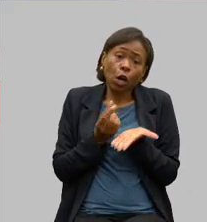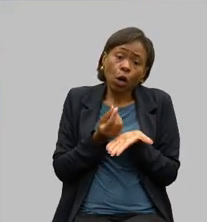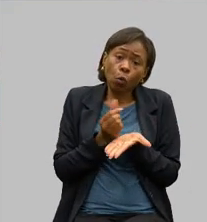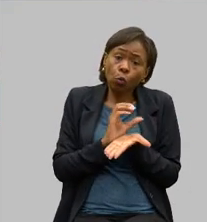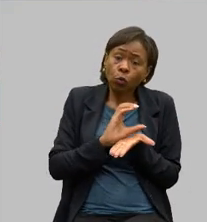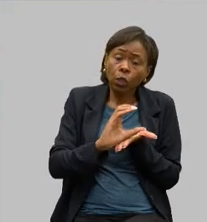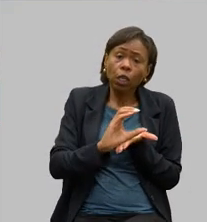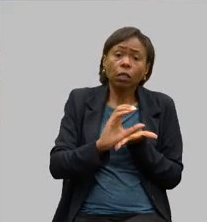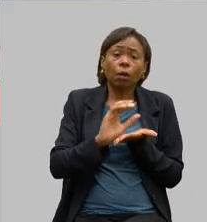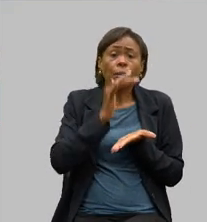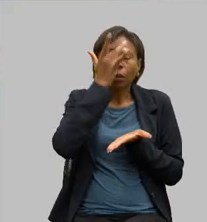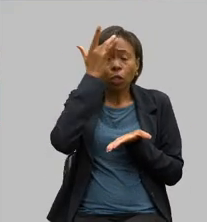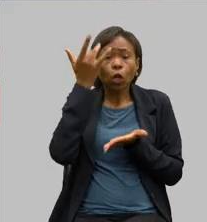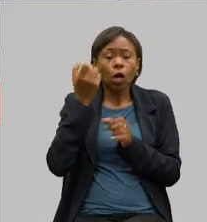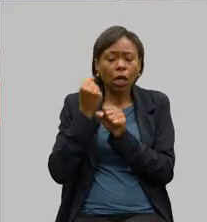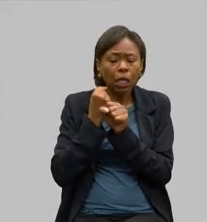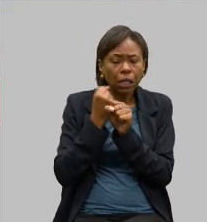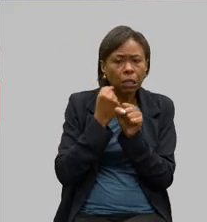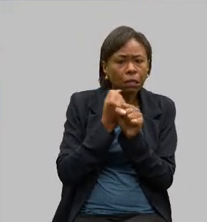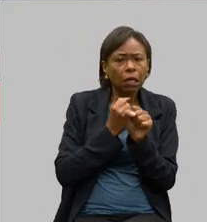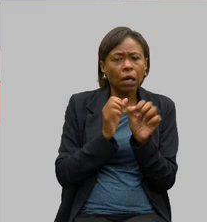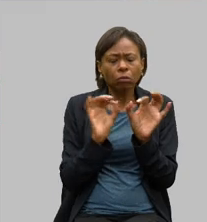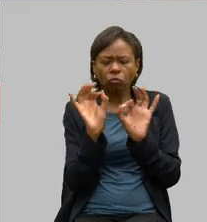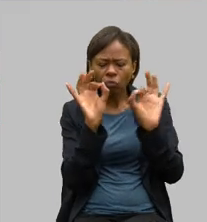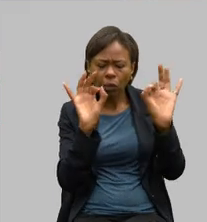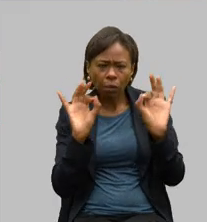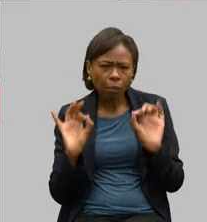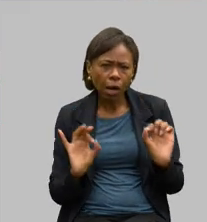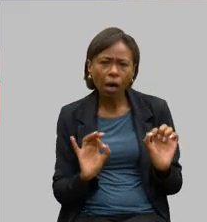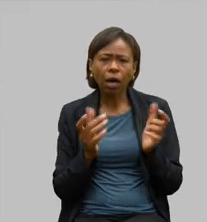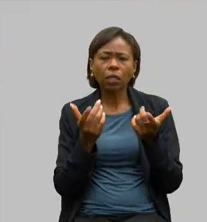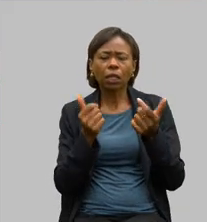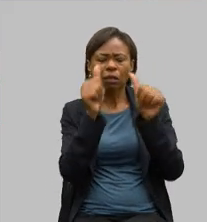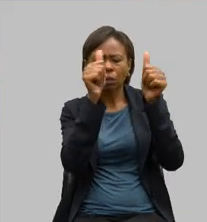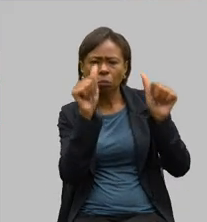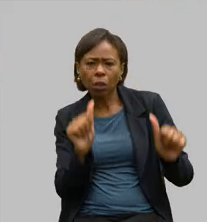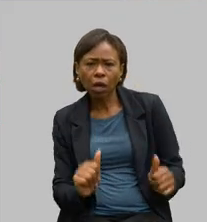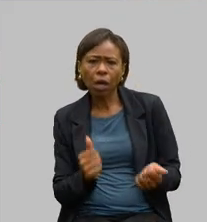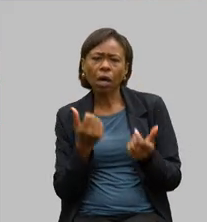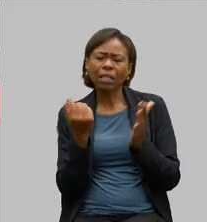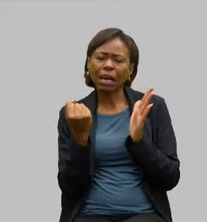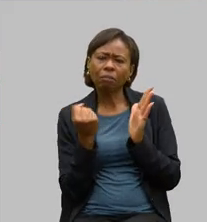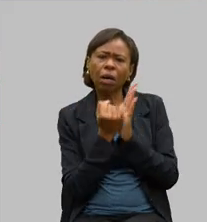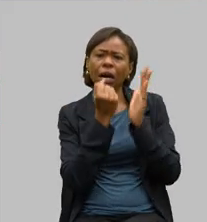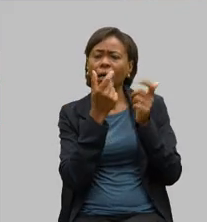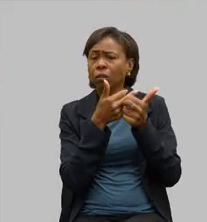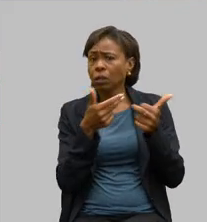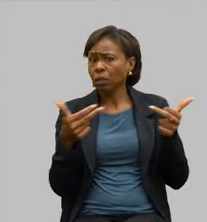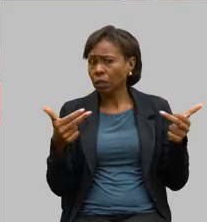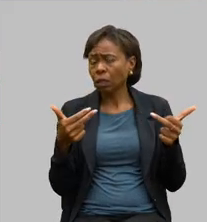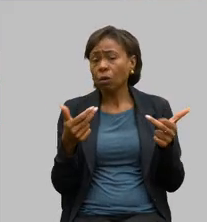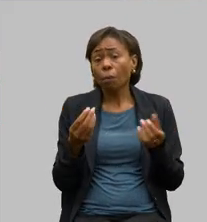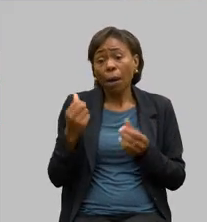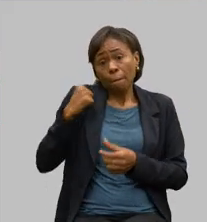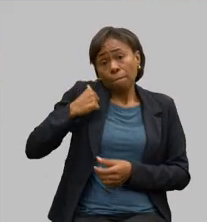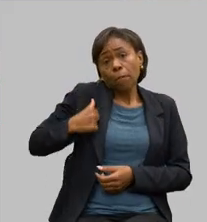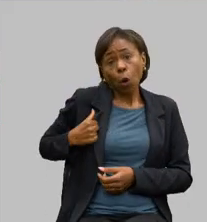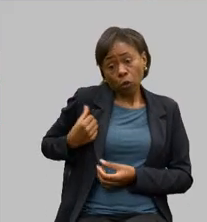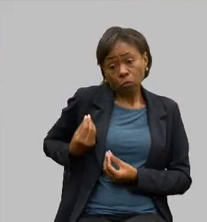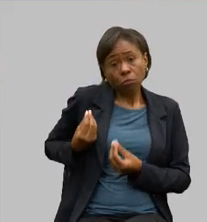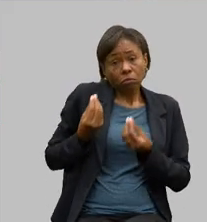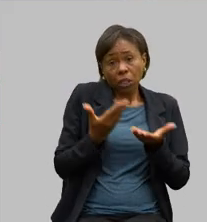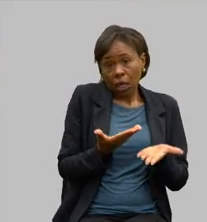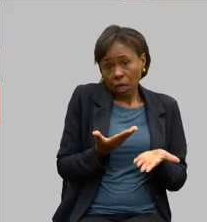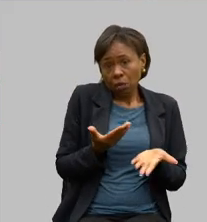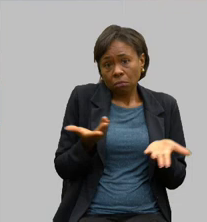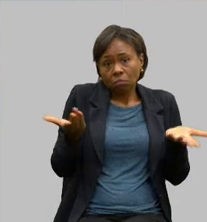restauradores para restaurar acervo eh a gente pode dar bolsa pro restaurador mas aí a gente não entende que que é essa bolsa porque não precisa de